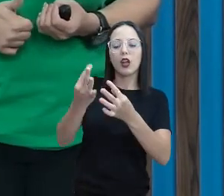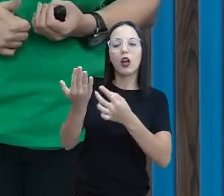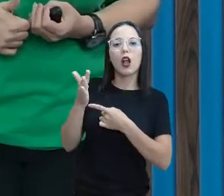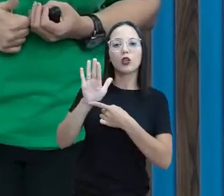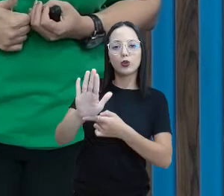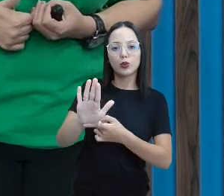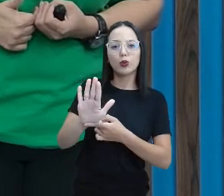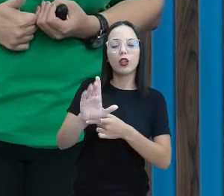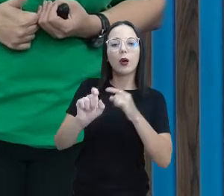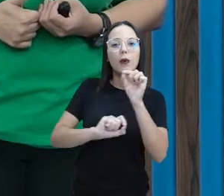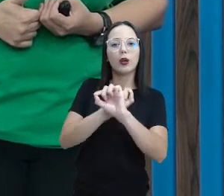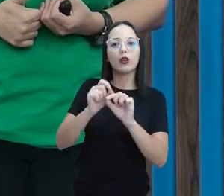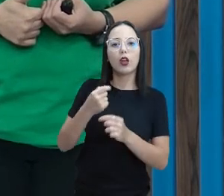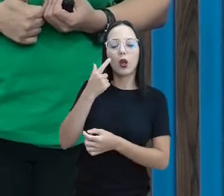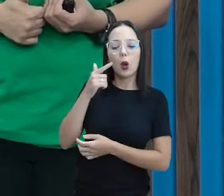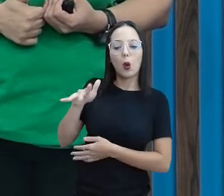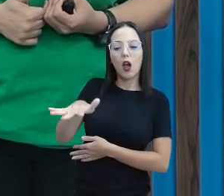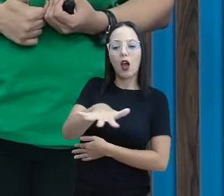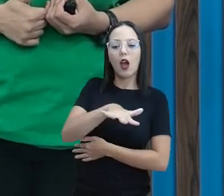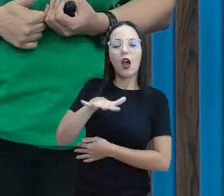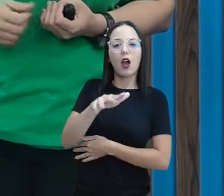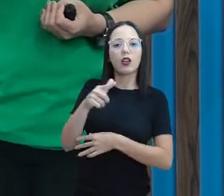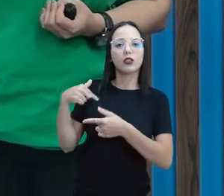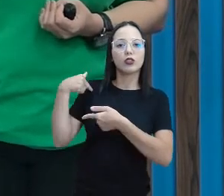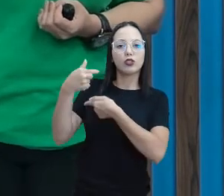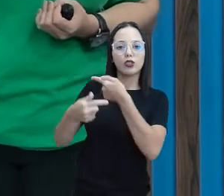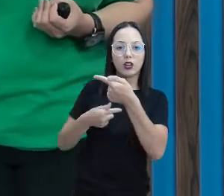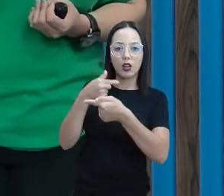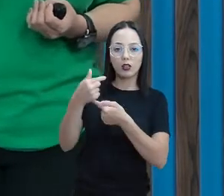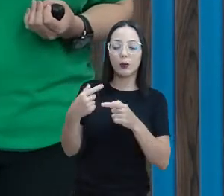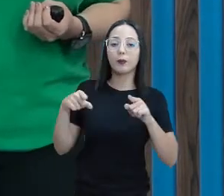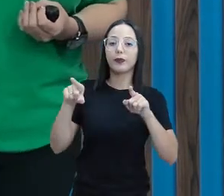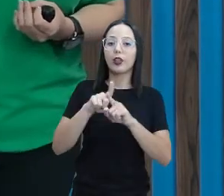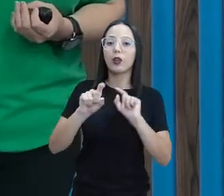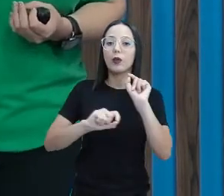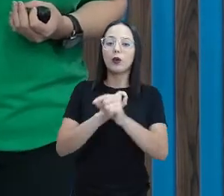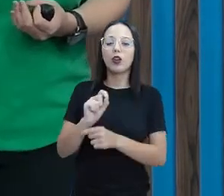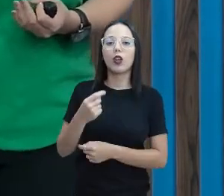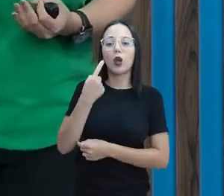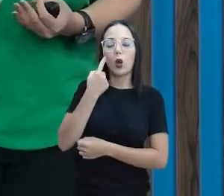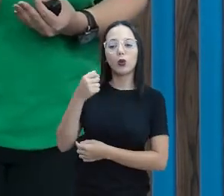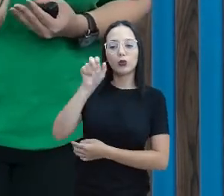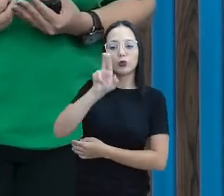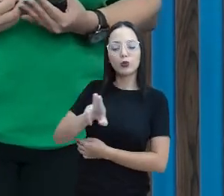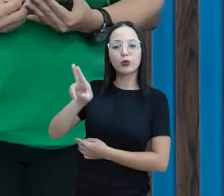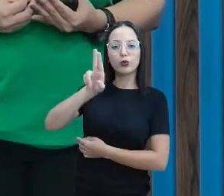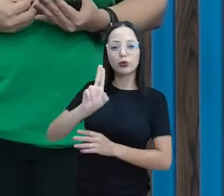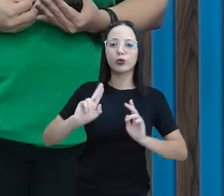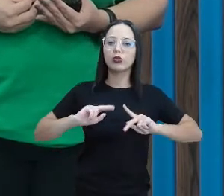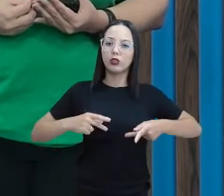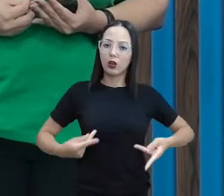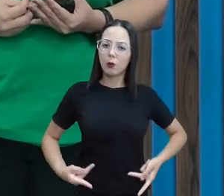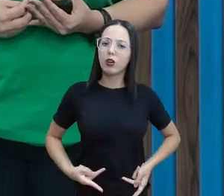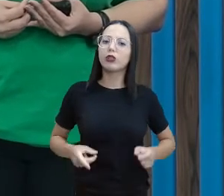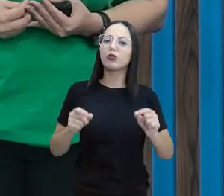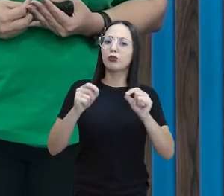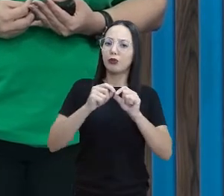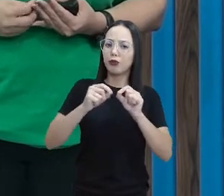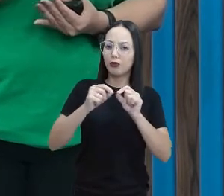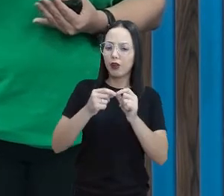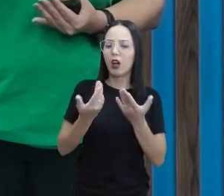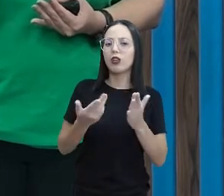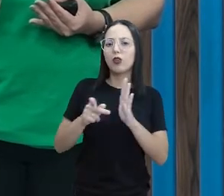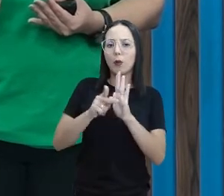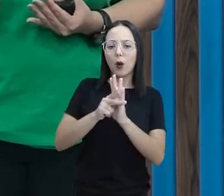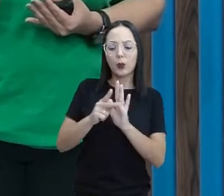bastante para essa área da engenharia genética, tá certo? E para as aplicações que os seres humanos fazem